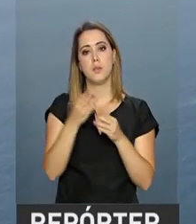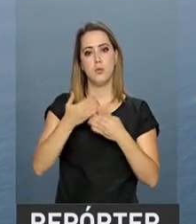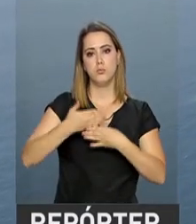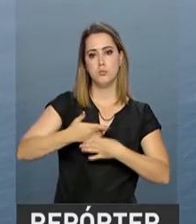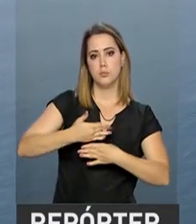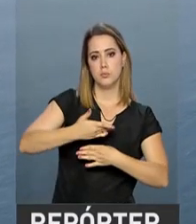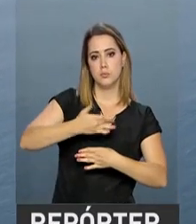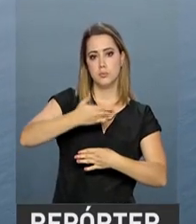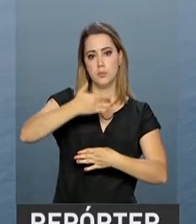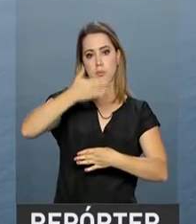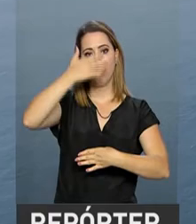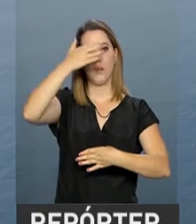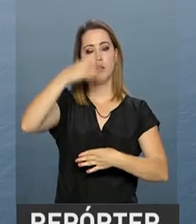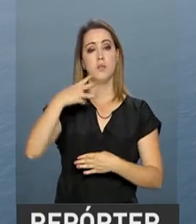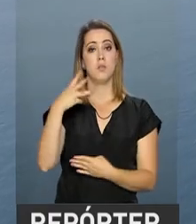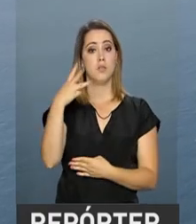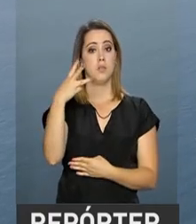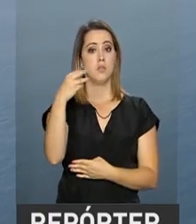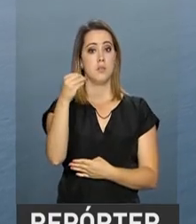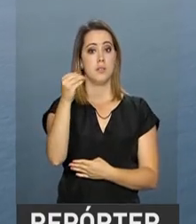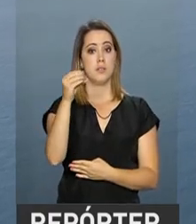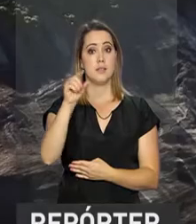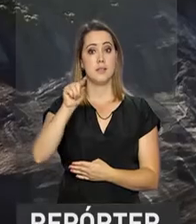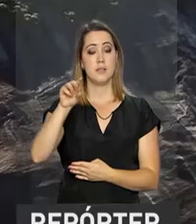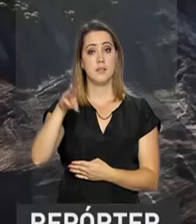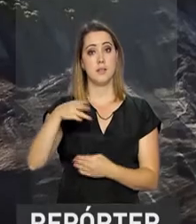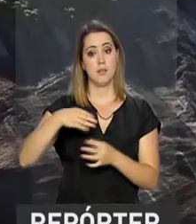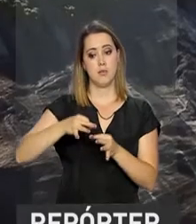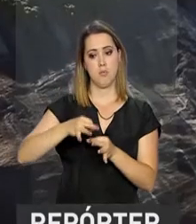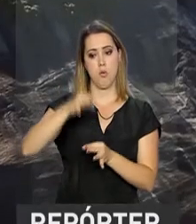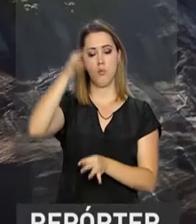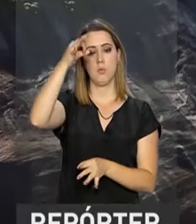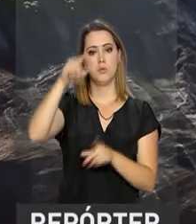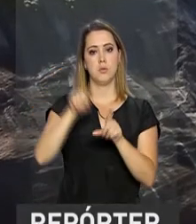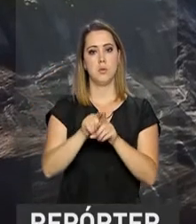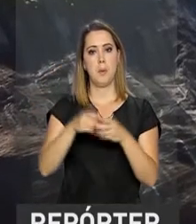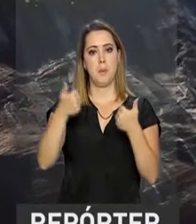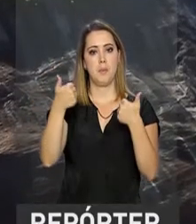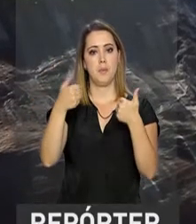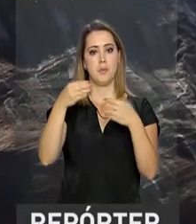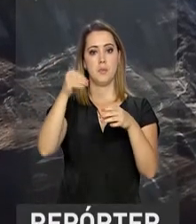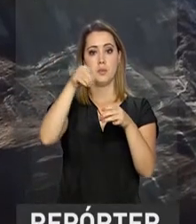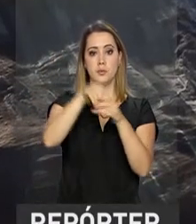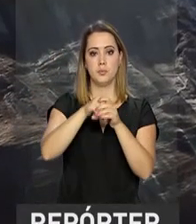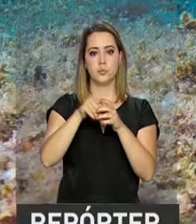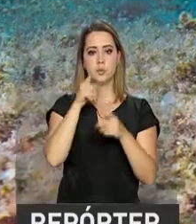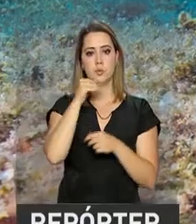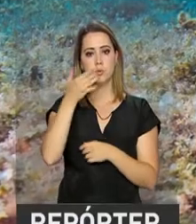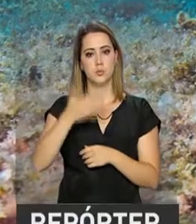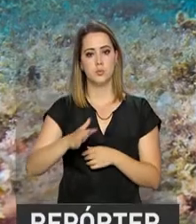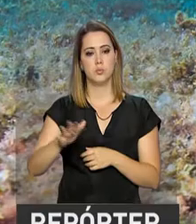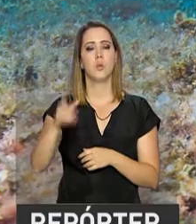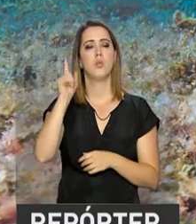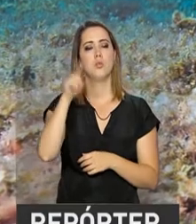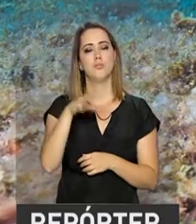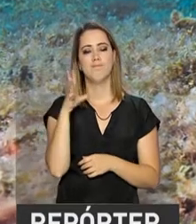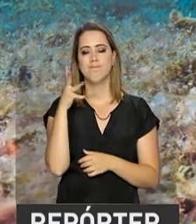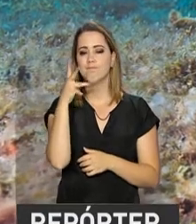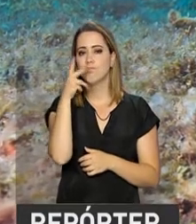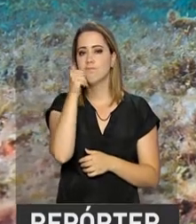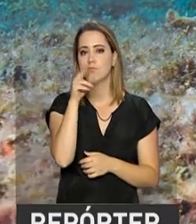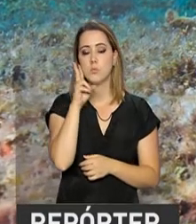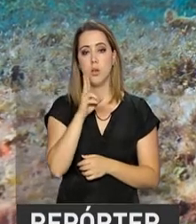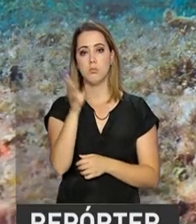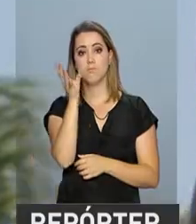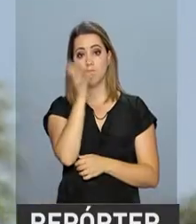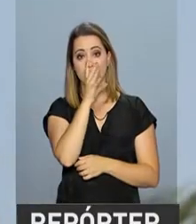mais de 300 metros de altura no meio do oceano fazem de alcatrazes um atraente ponto de mergulho e contemplação da vida marinha